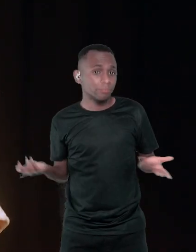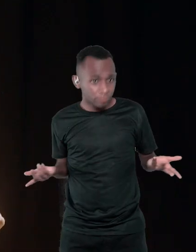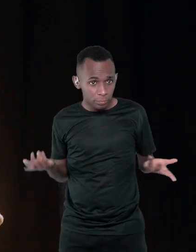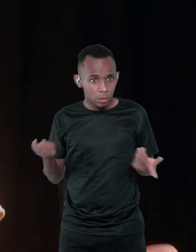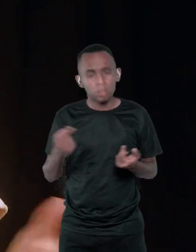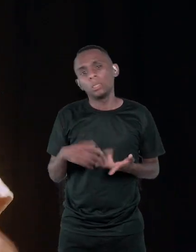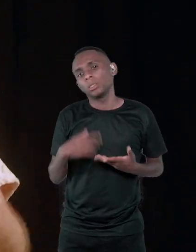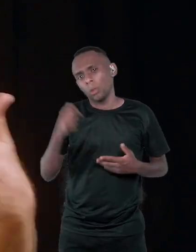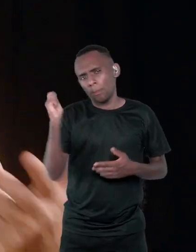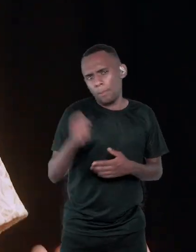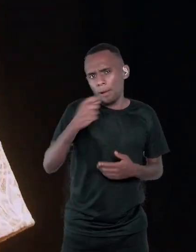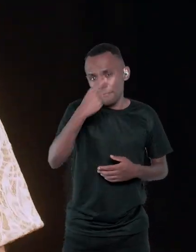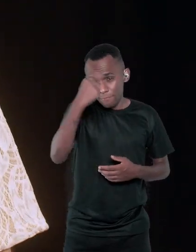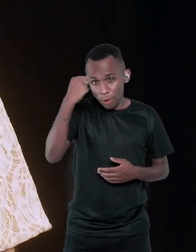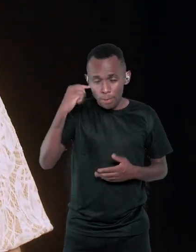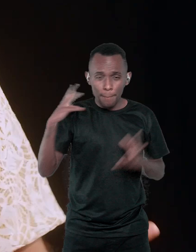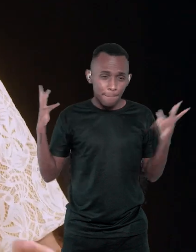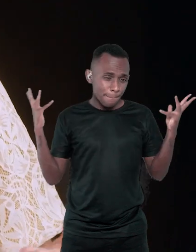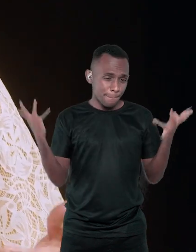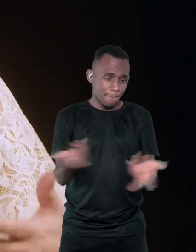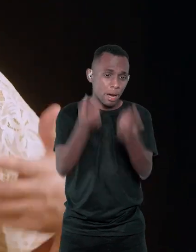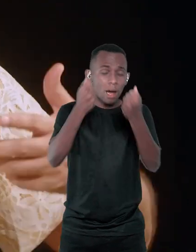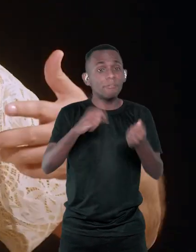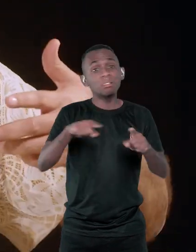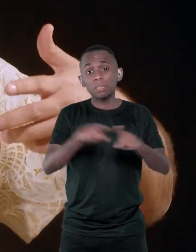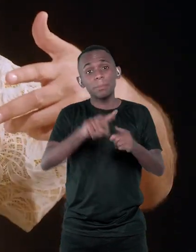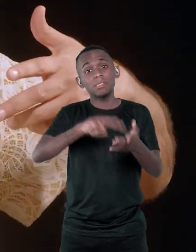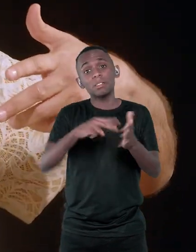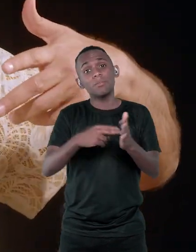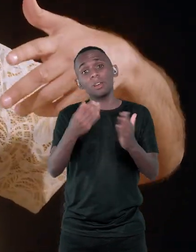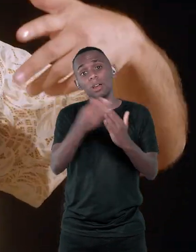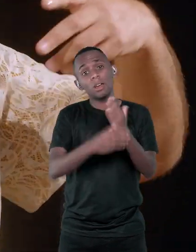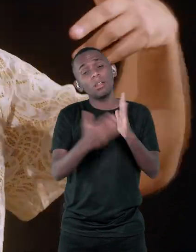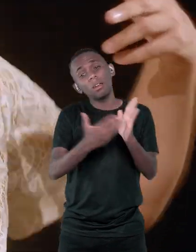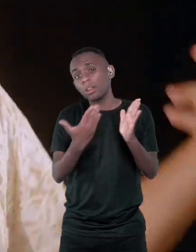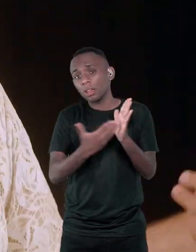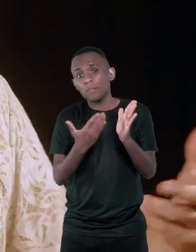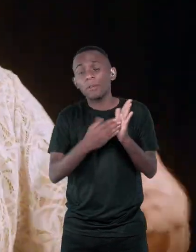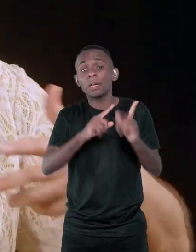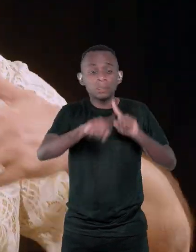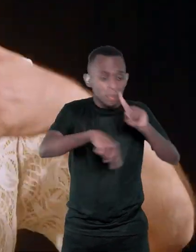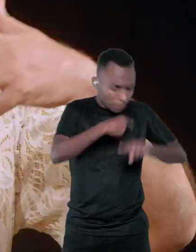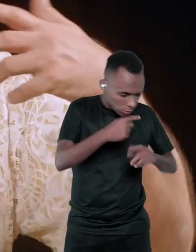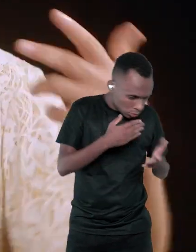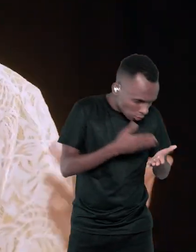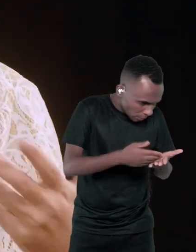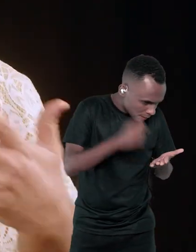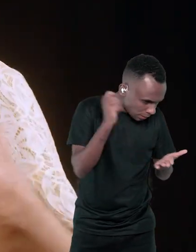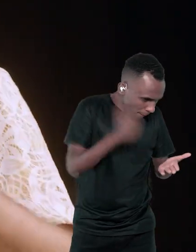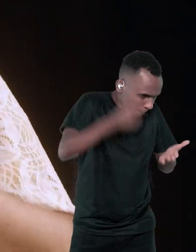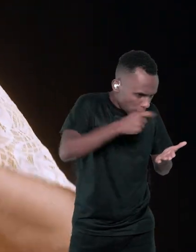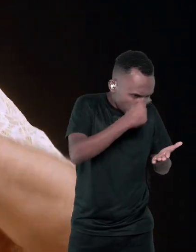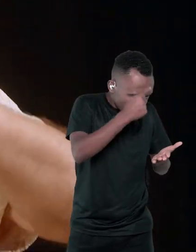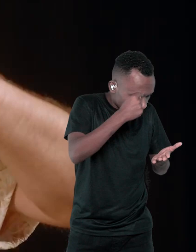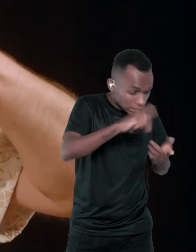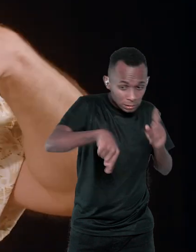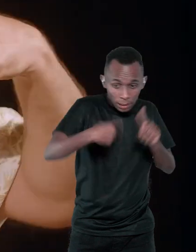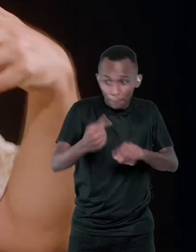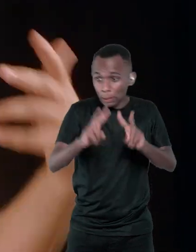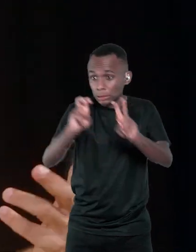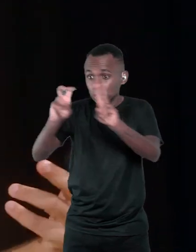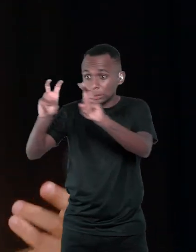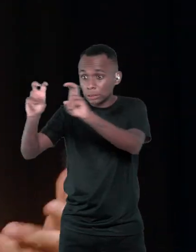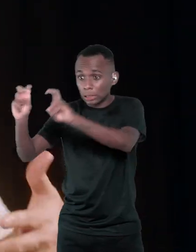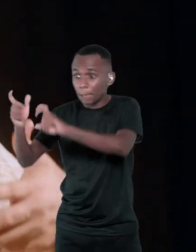é maravilhoso, segundo que é um livro, e dali ela pode se interessar por magia, por cosmologia, por